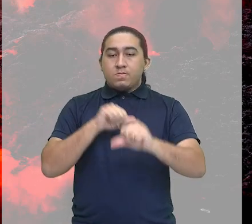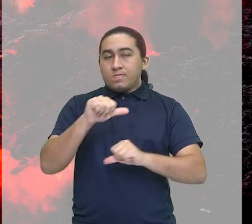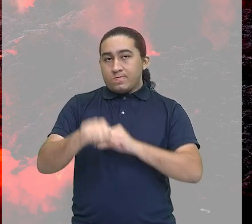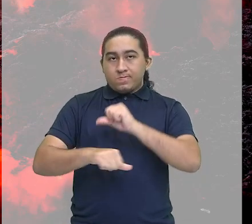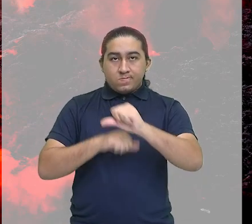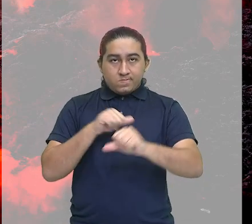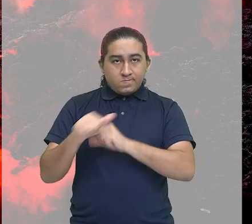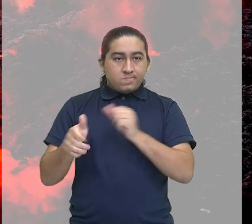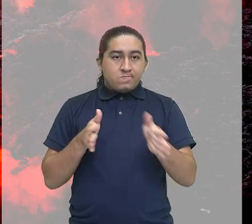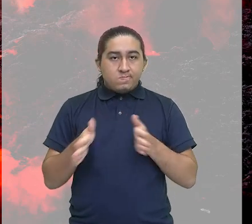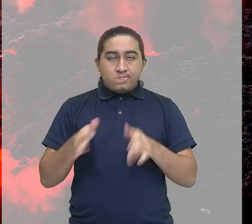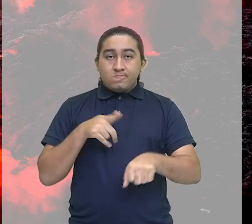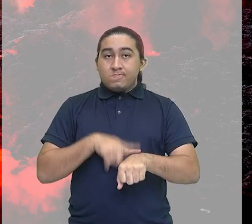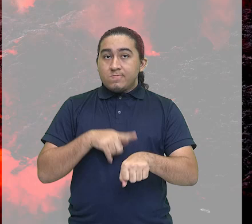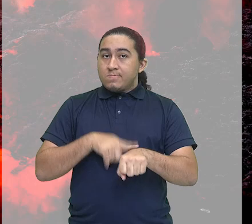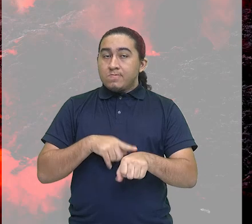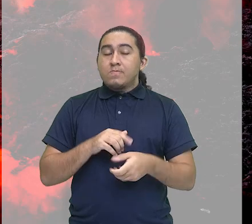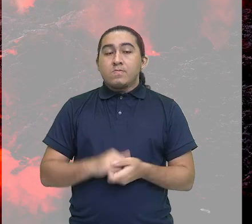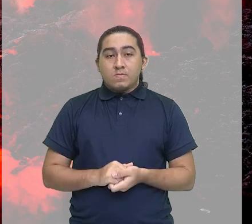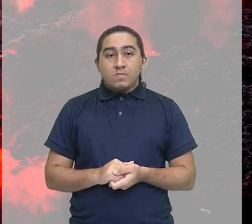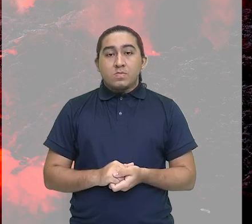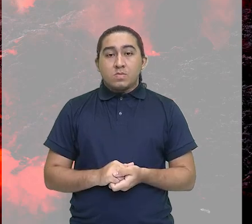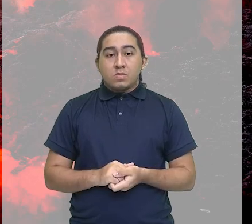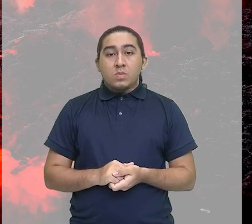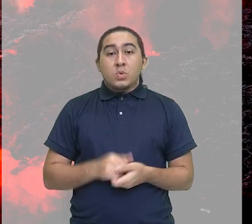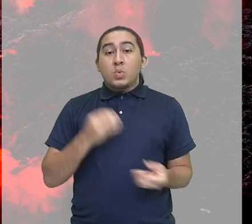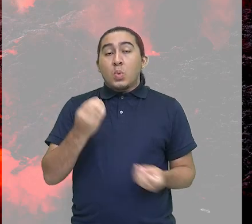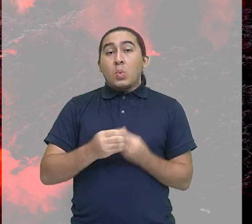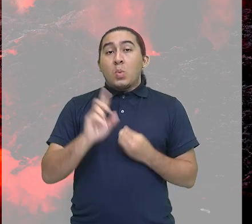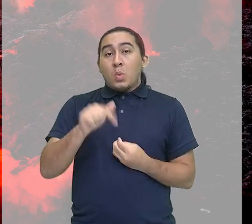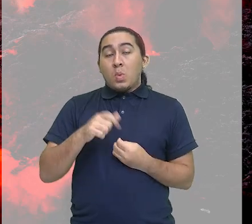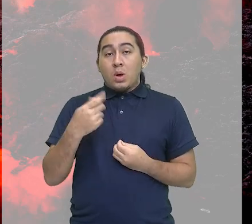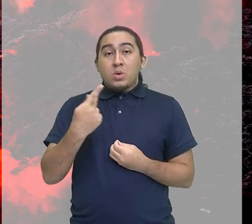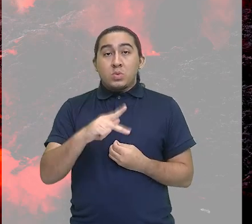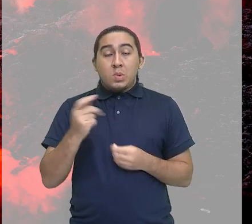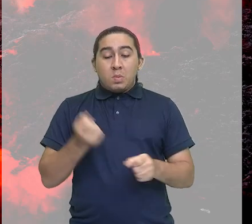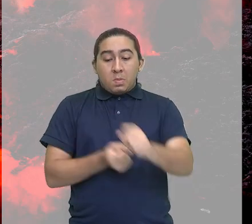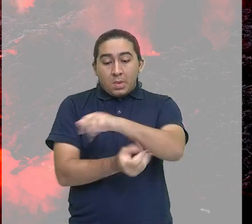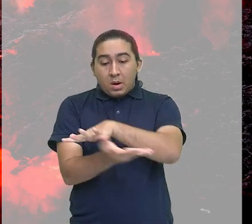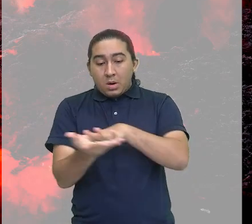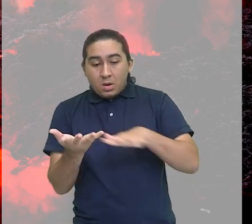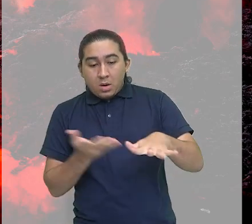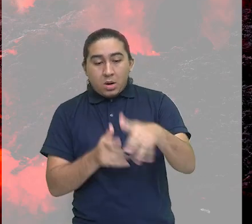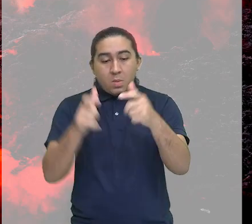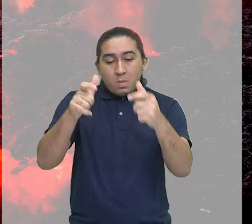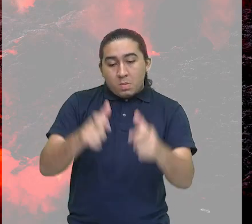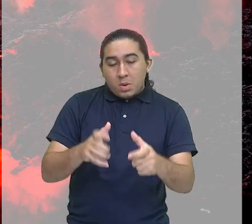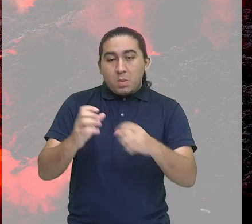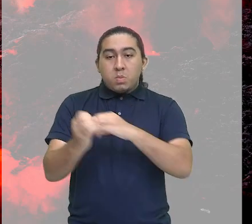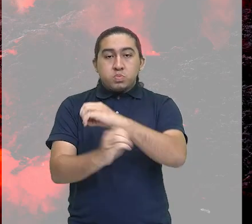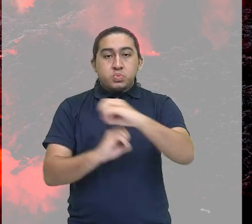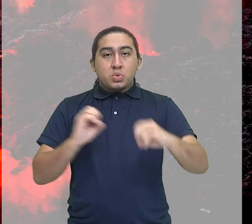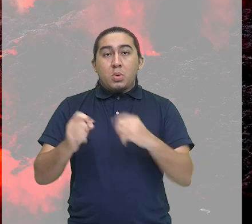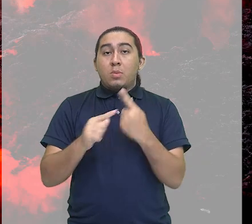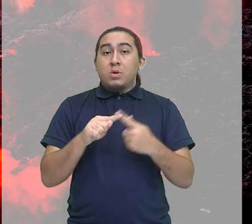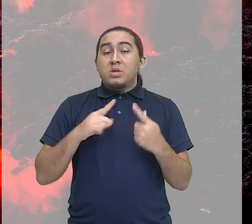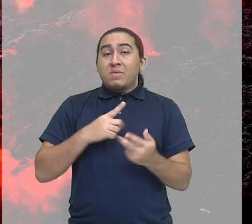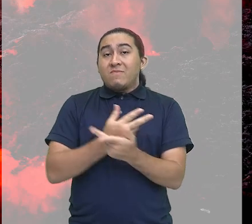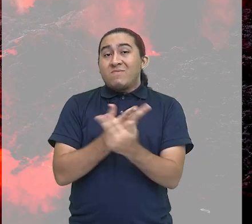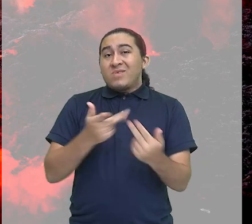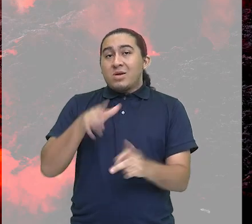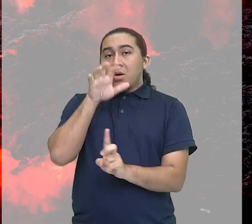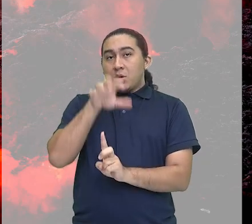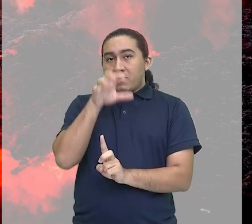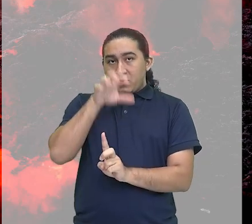transformações ao longo do tempo, sua posição no sistema solar, porque tiveram várias influências, né, desses